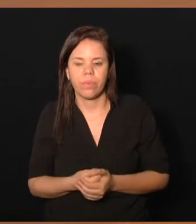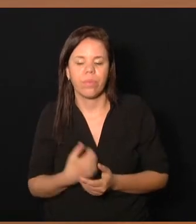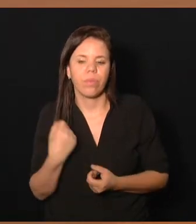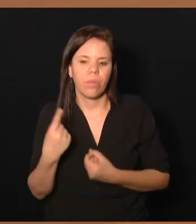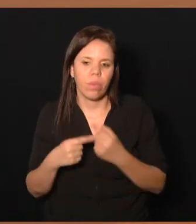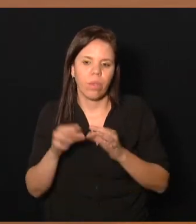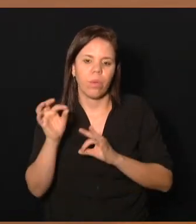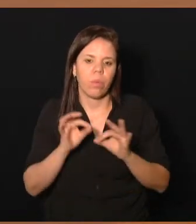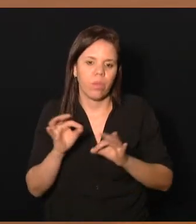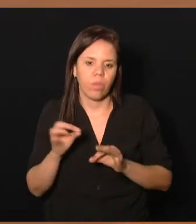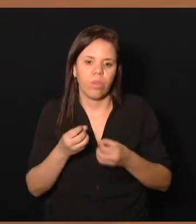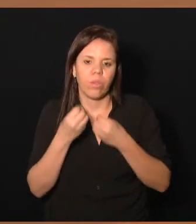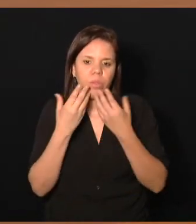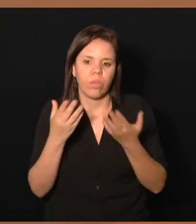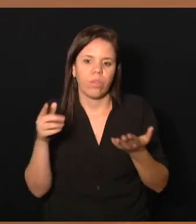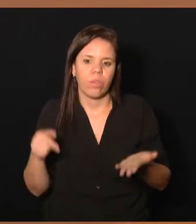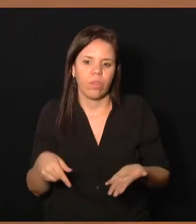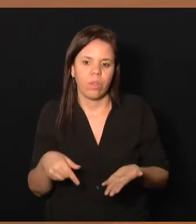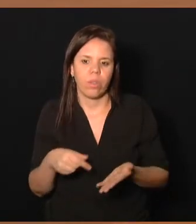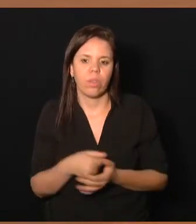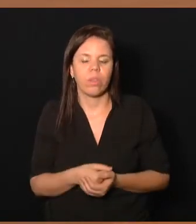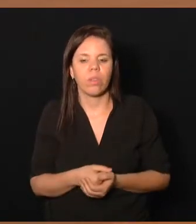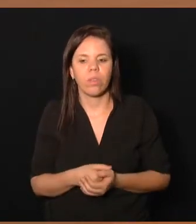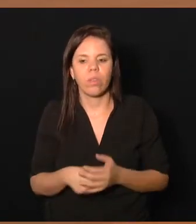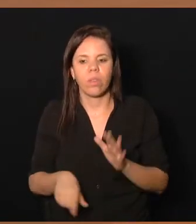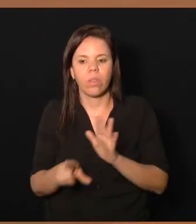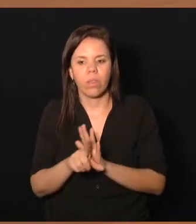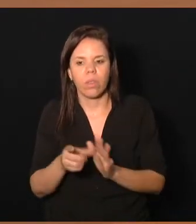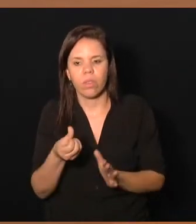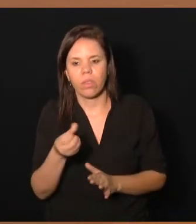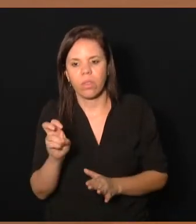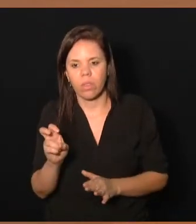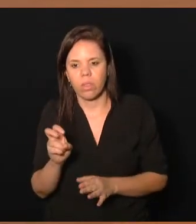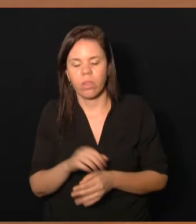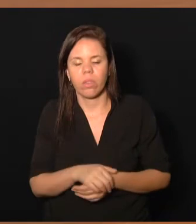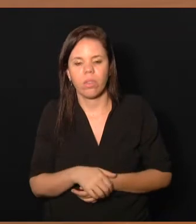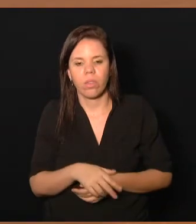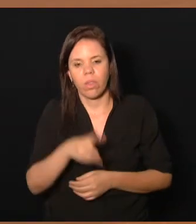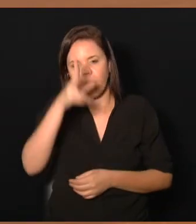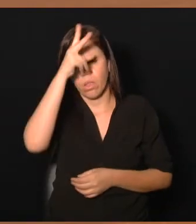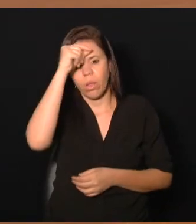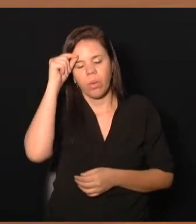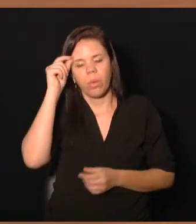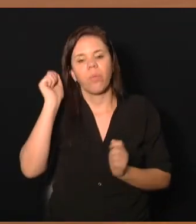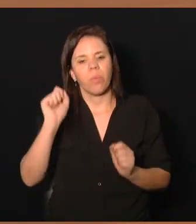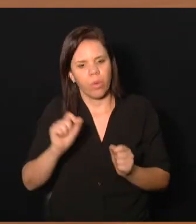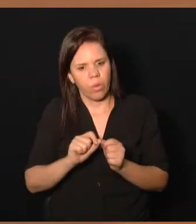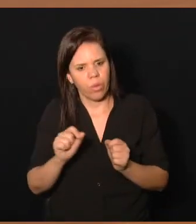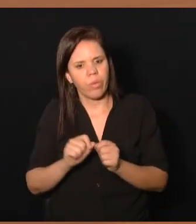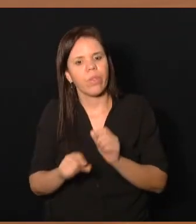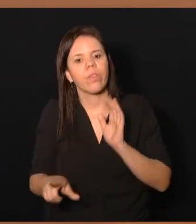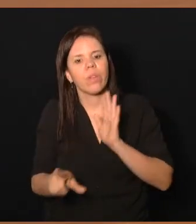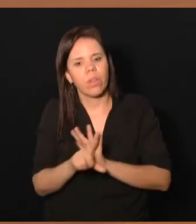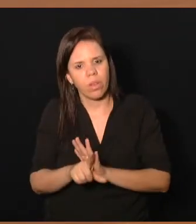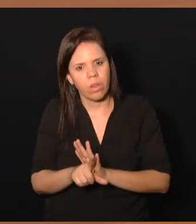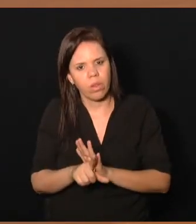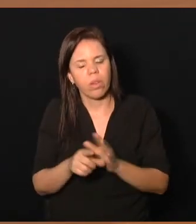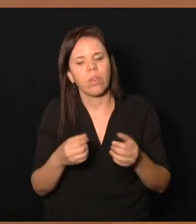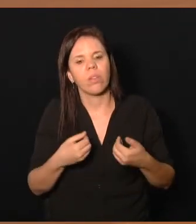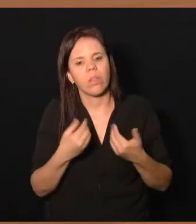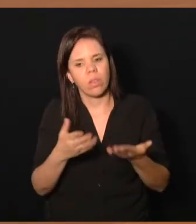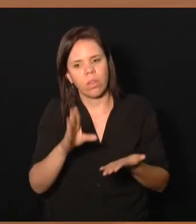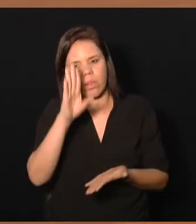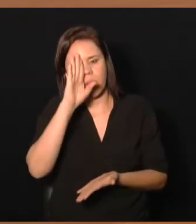projetos que eu disse aqui, tem que sair do Executivo, e essa lei de 65, o prefeito pode fazer uma lei dando gratuidade